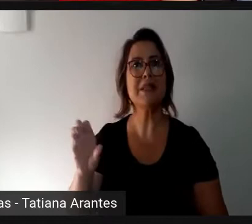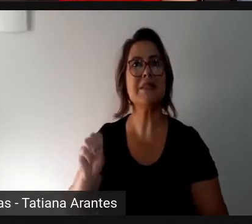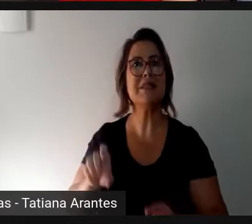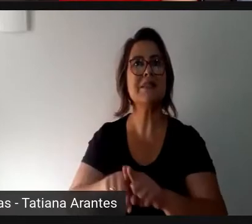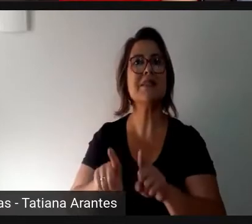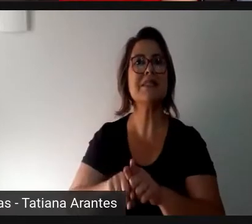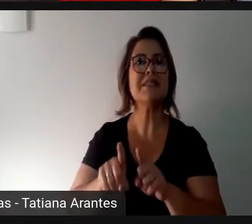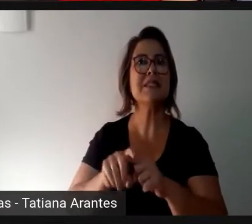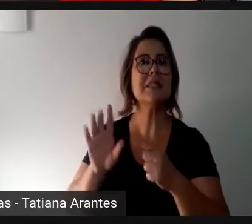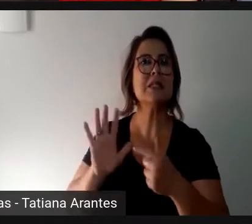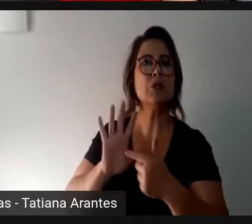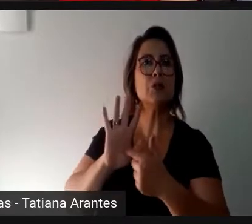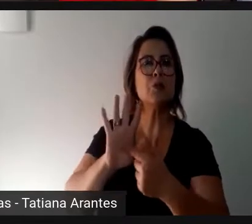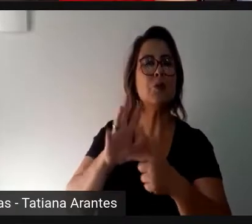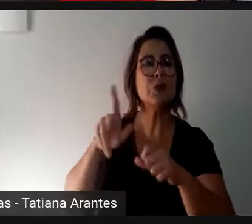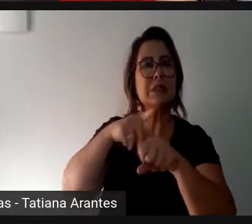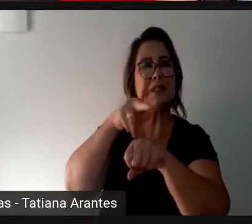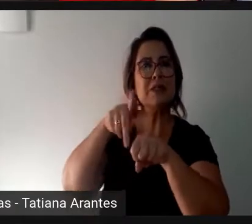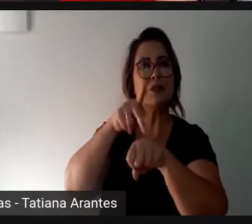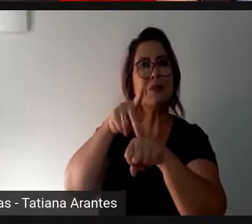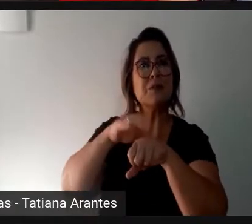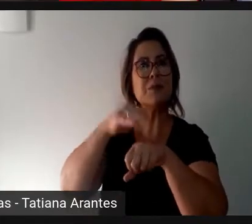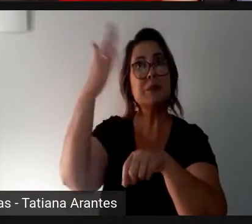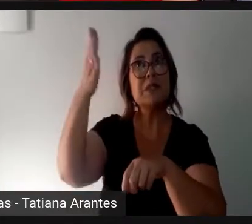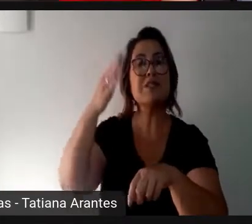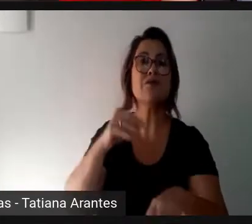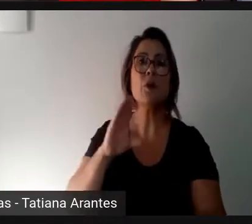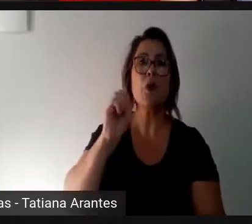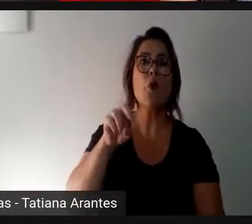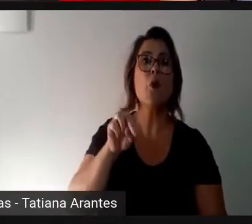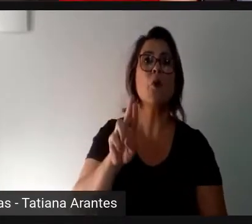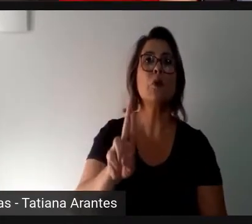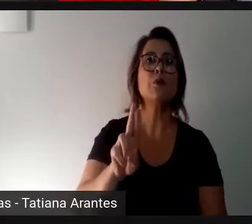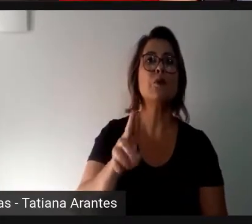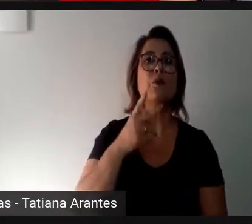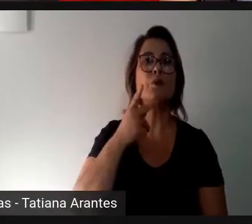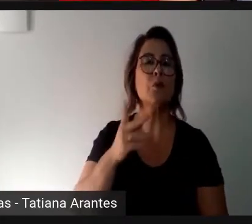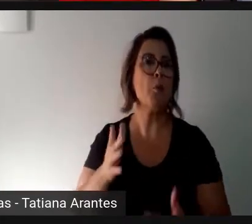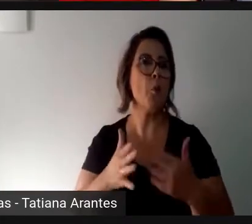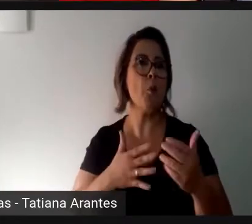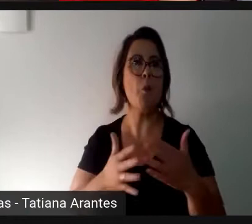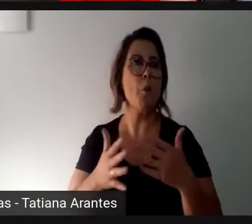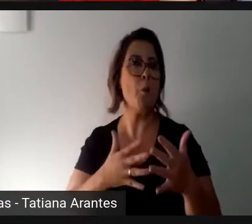Transparência Internacional e a ONU, elas definem corrupção assim. Qualquer